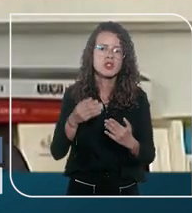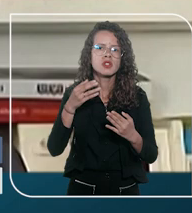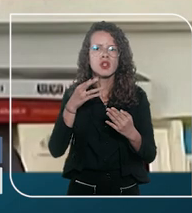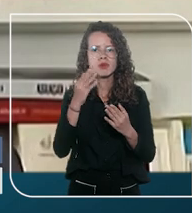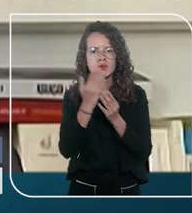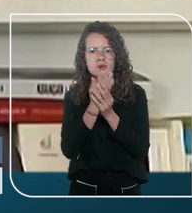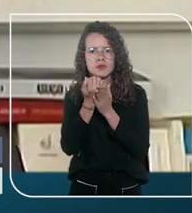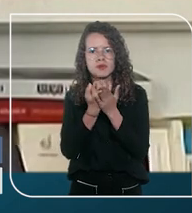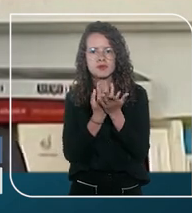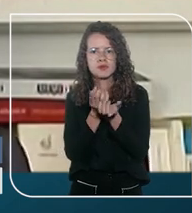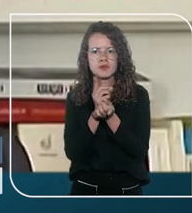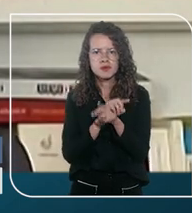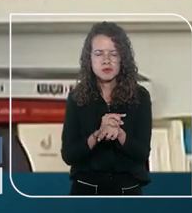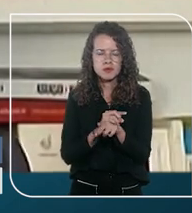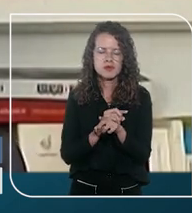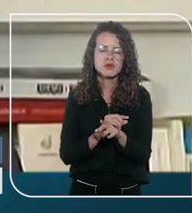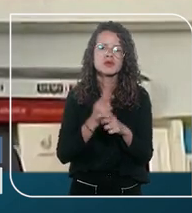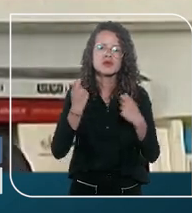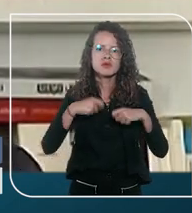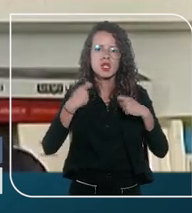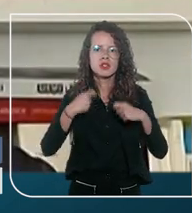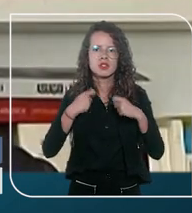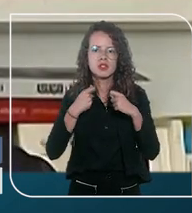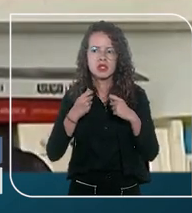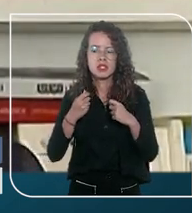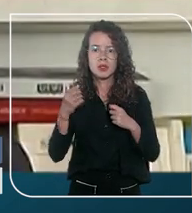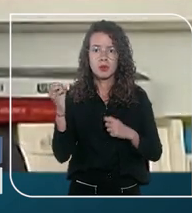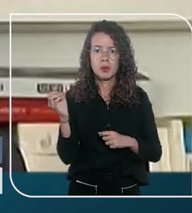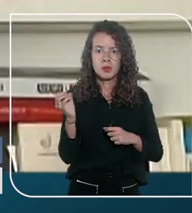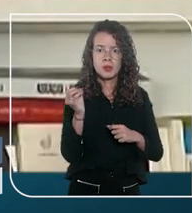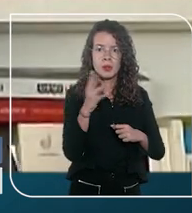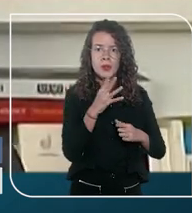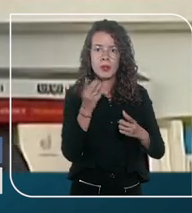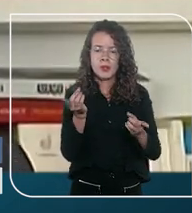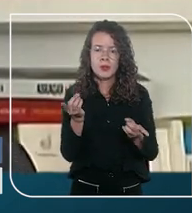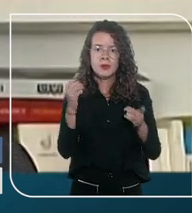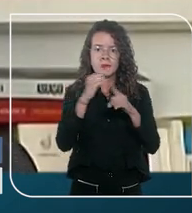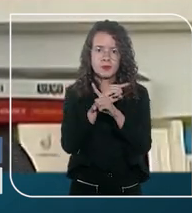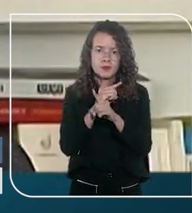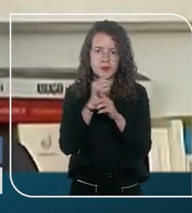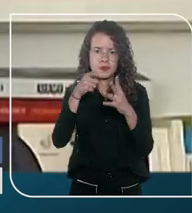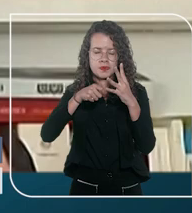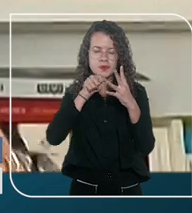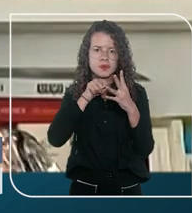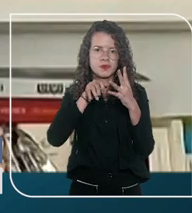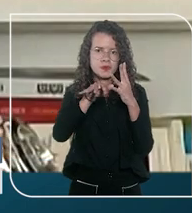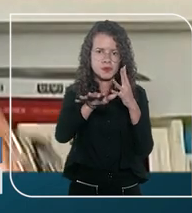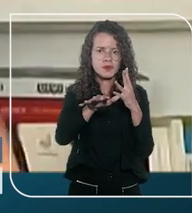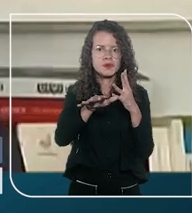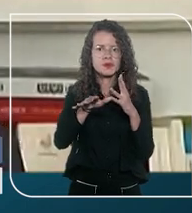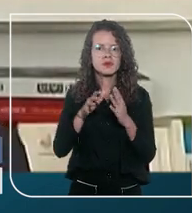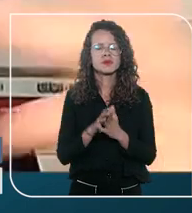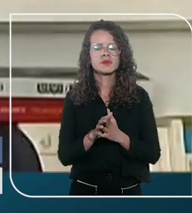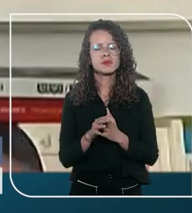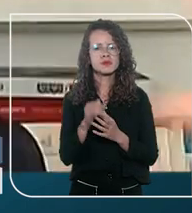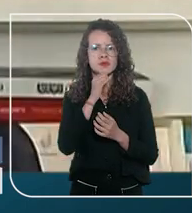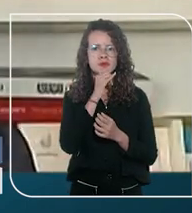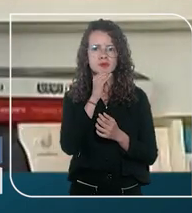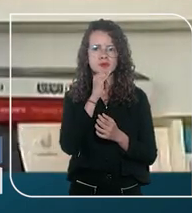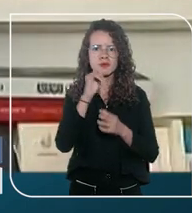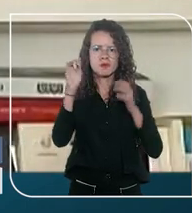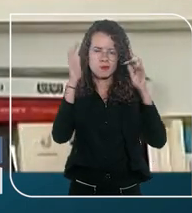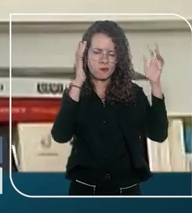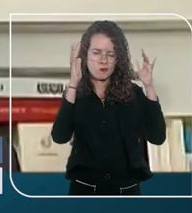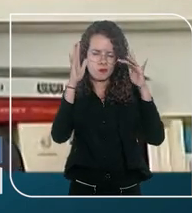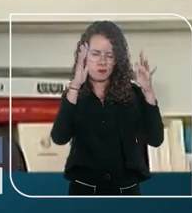de divergência, a gente tem que demonstrar a atualidade da divergência jurisprudencial. Então, o que poderia